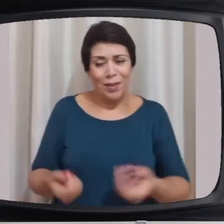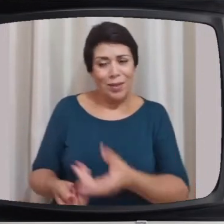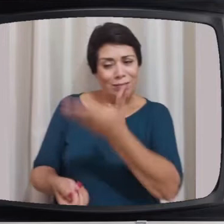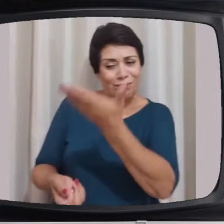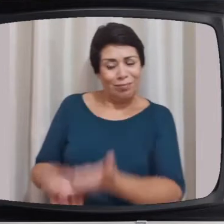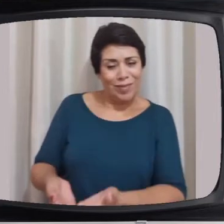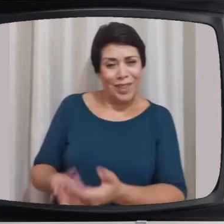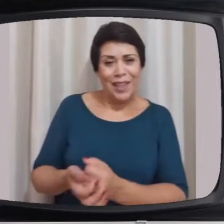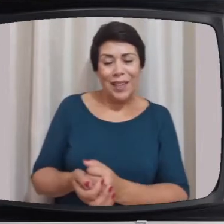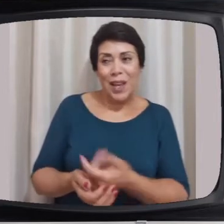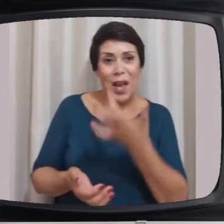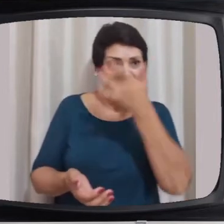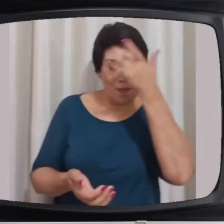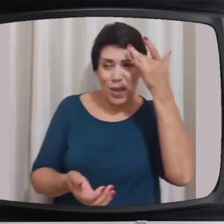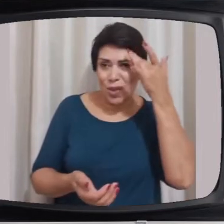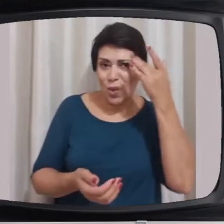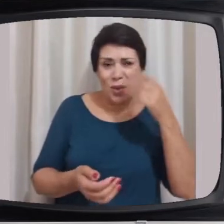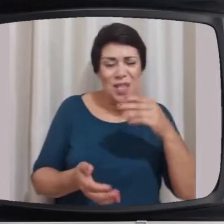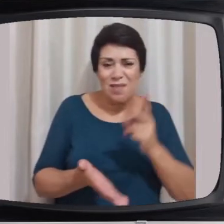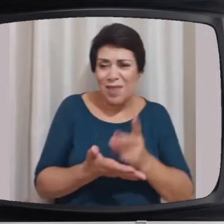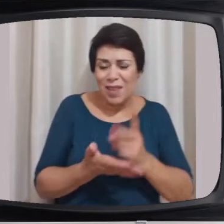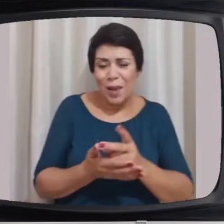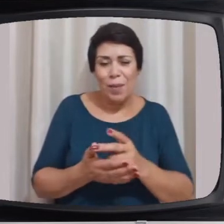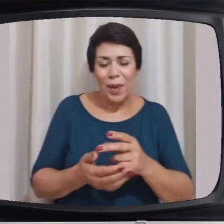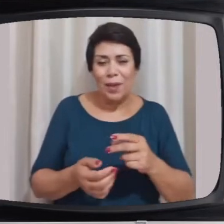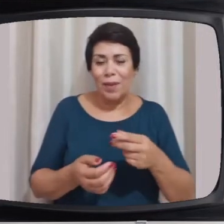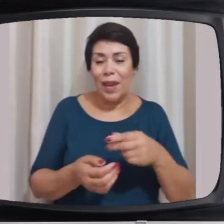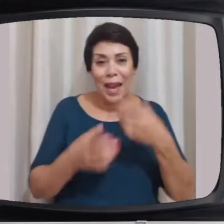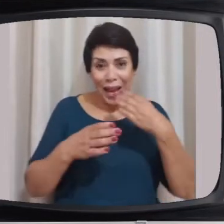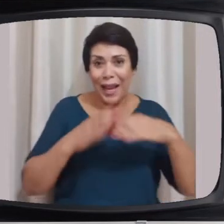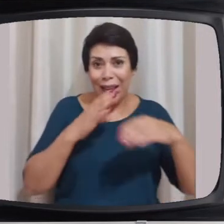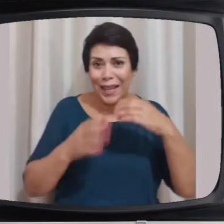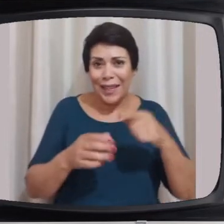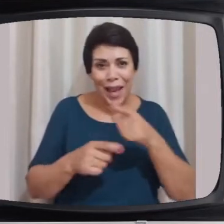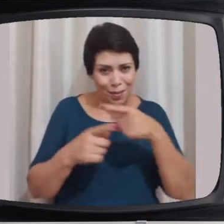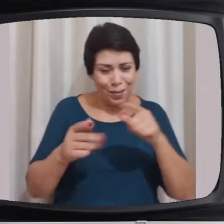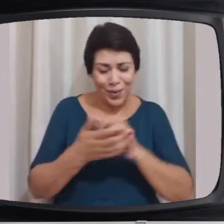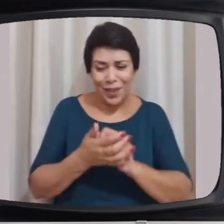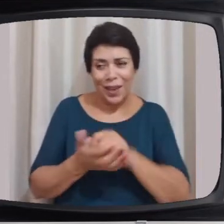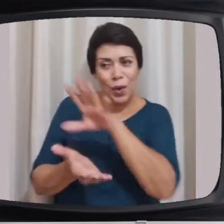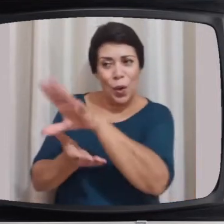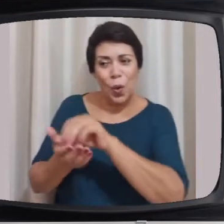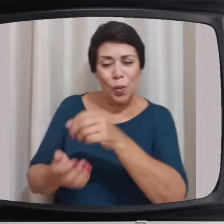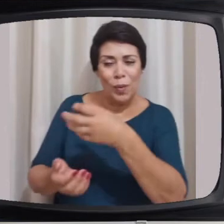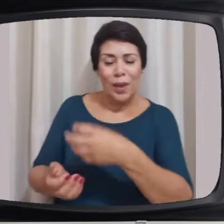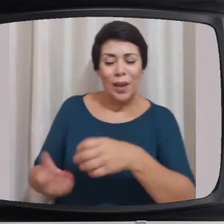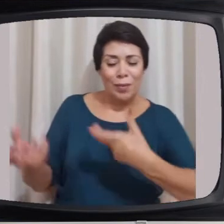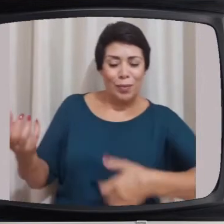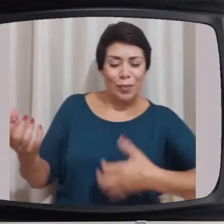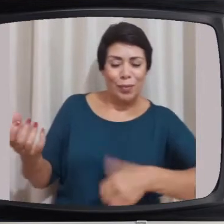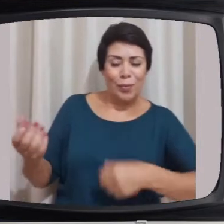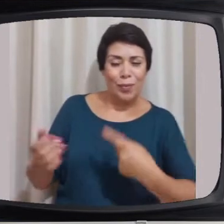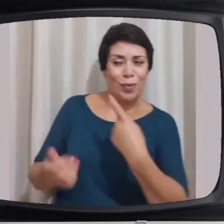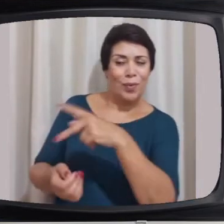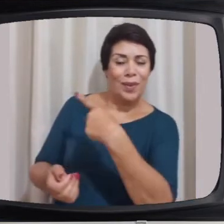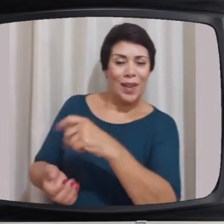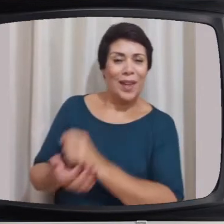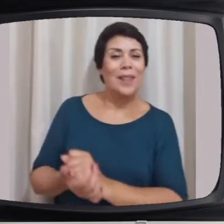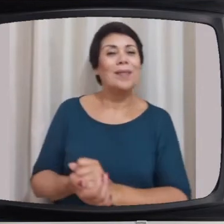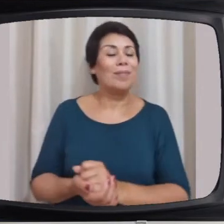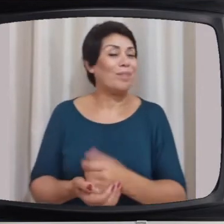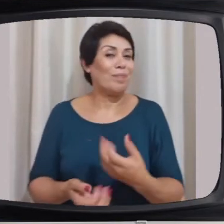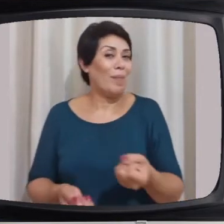né, copiado por todo mundo. Se alguém vai, por acaso, tocar essa música, esse riff de guitarra, né, esse riff que você